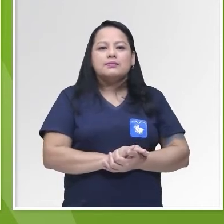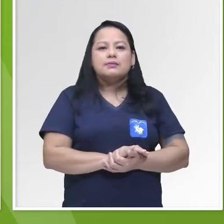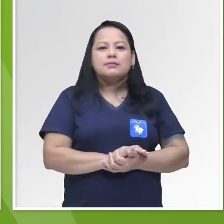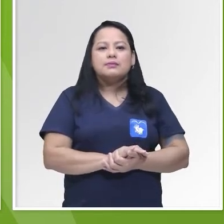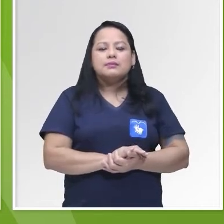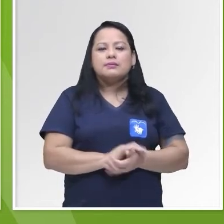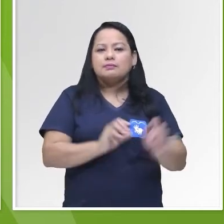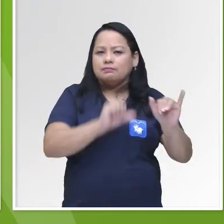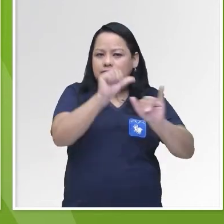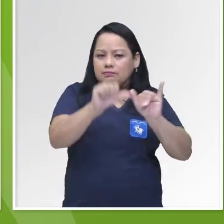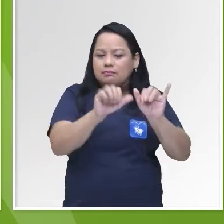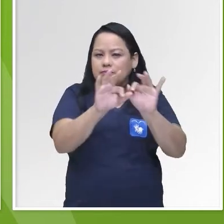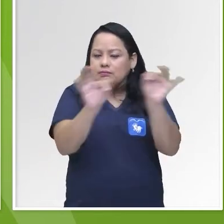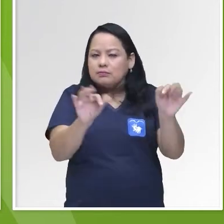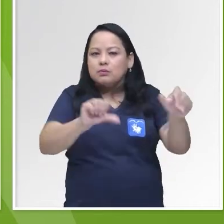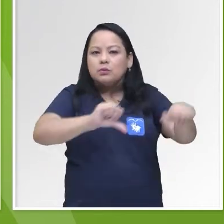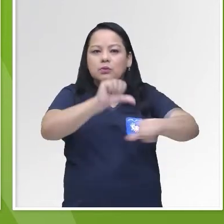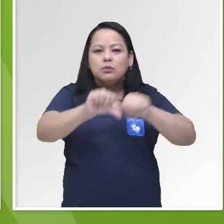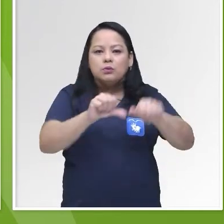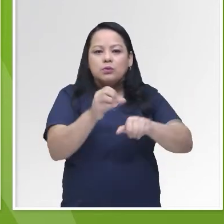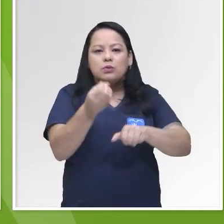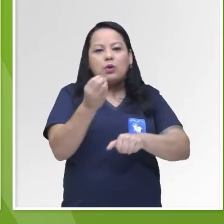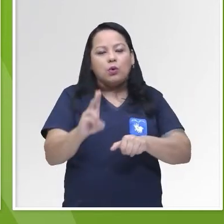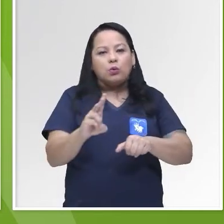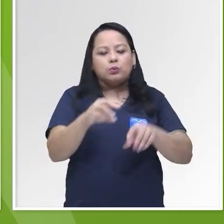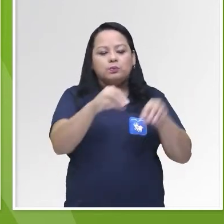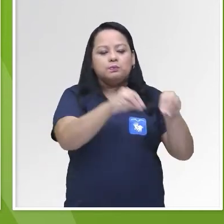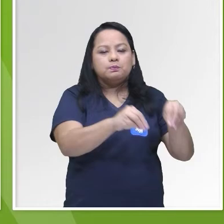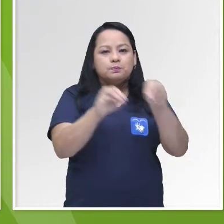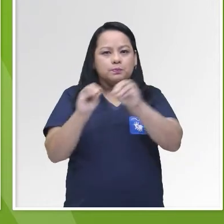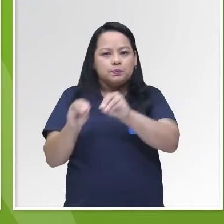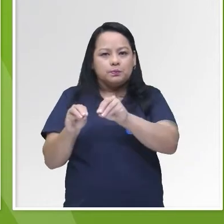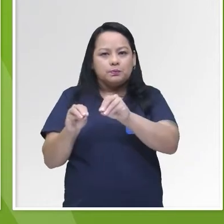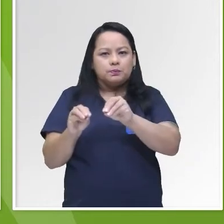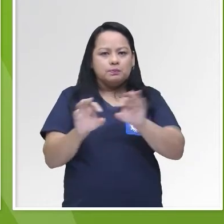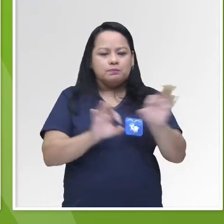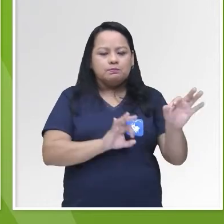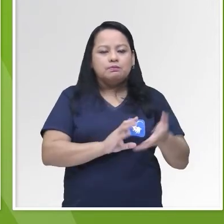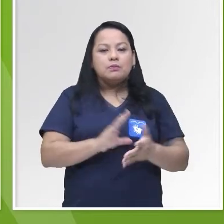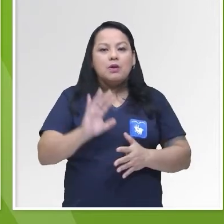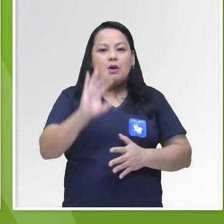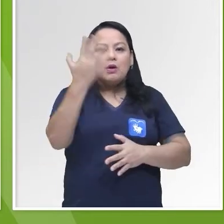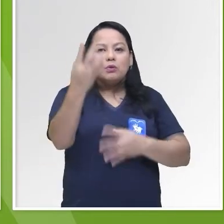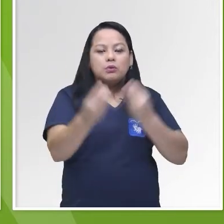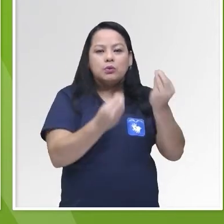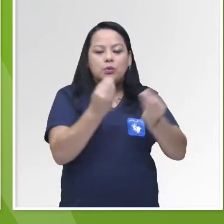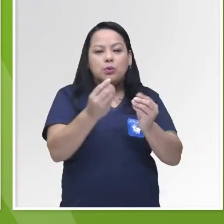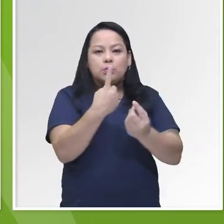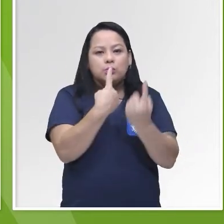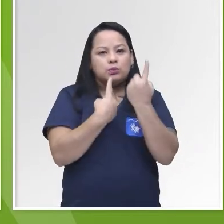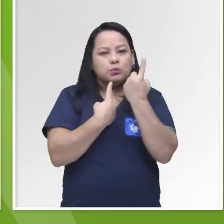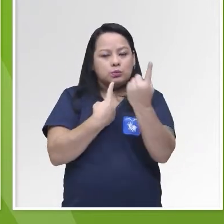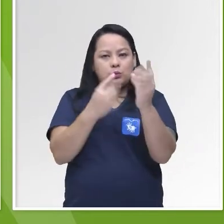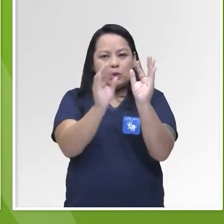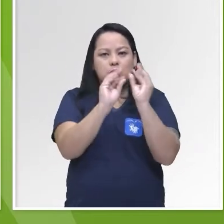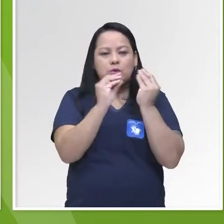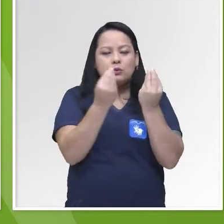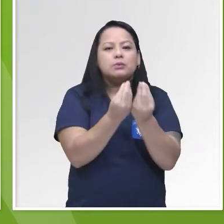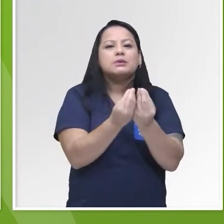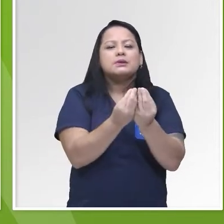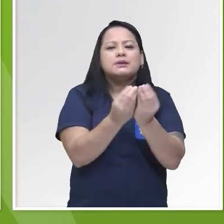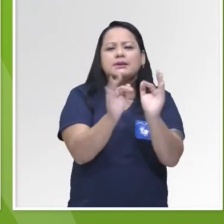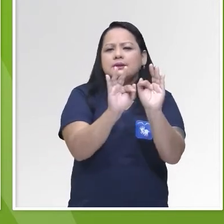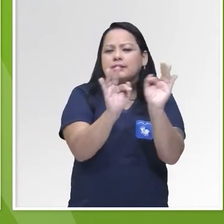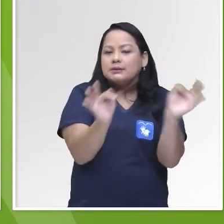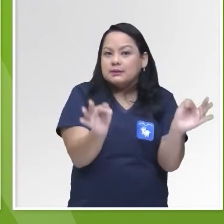Reação de simples troca ou deslocamento. Ocorre quando uma substância